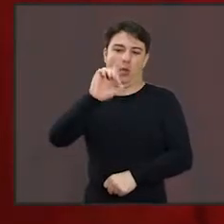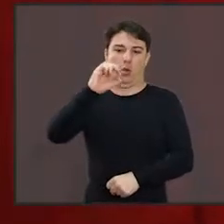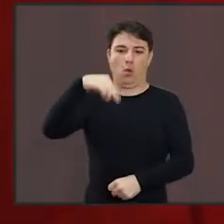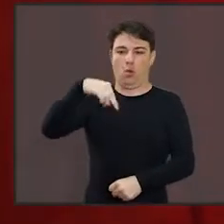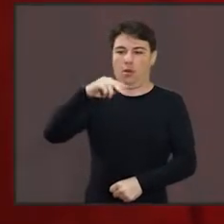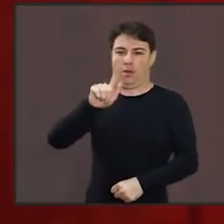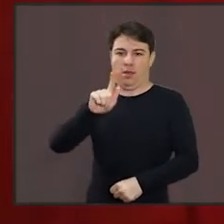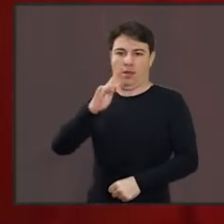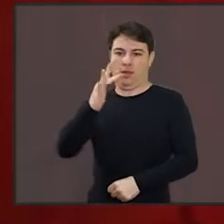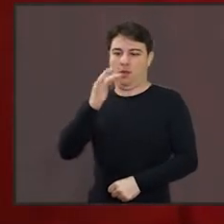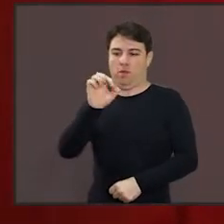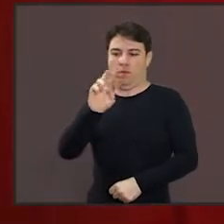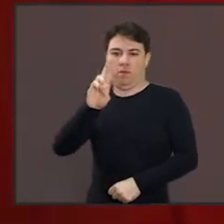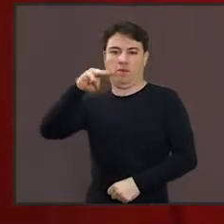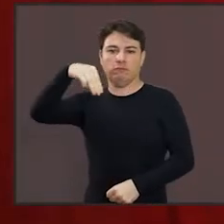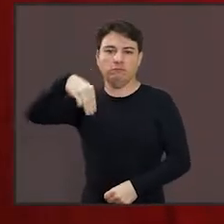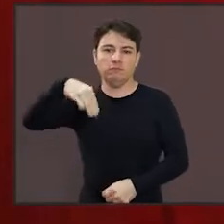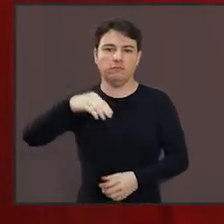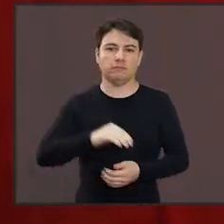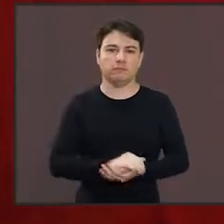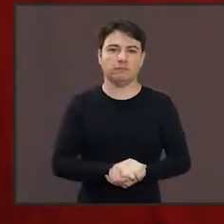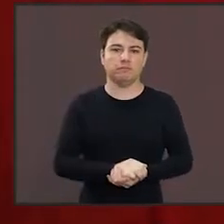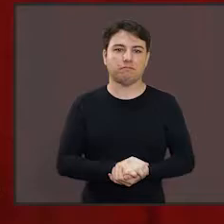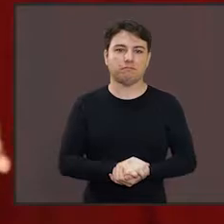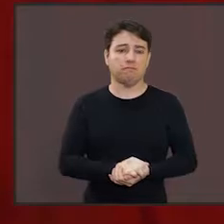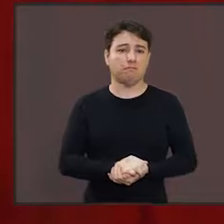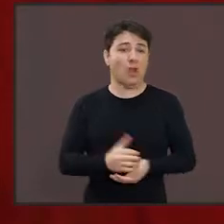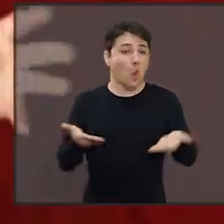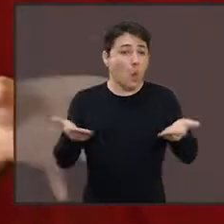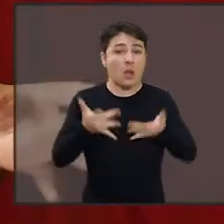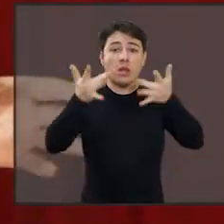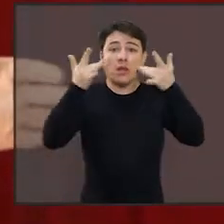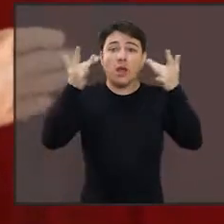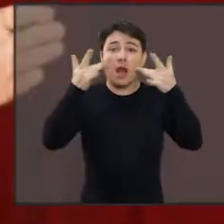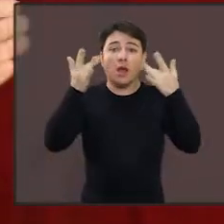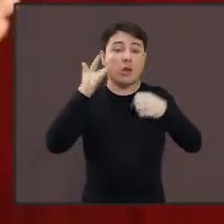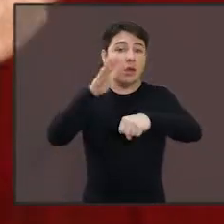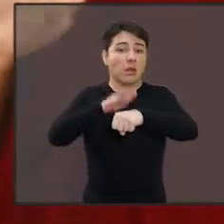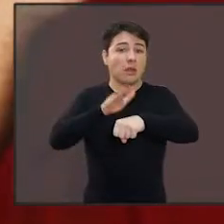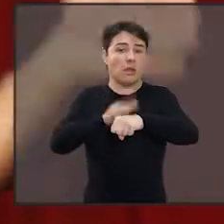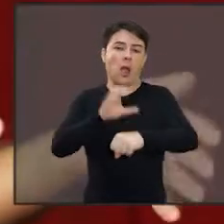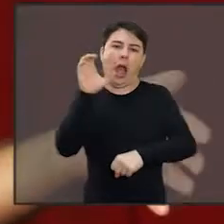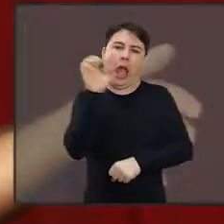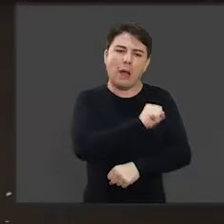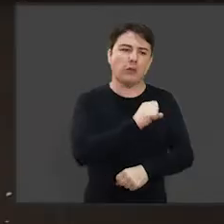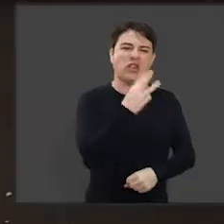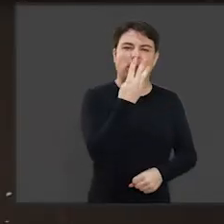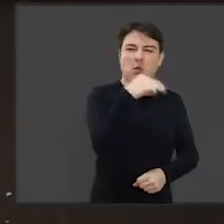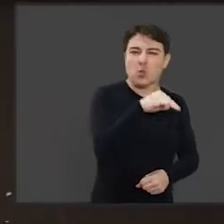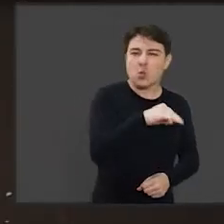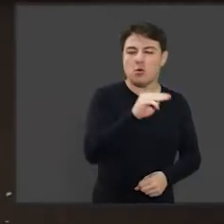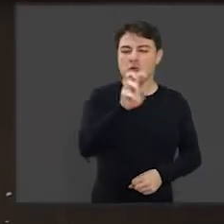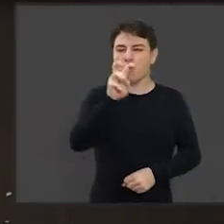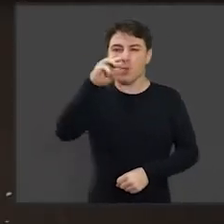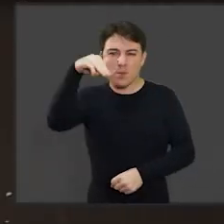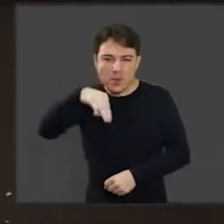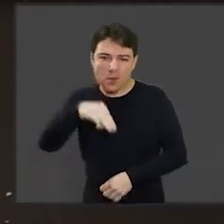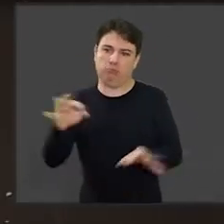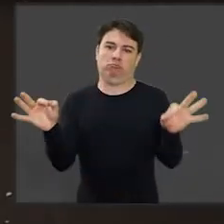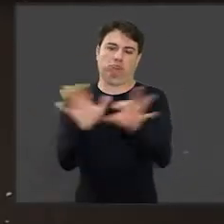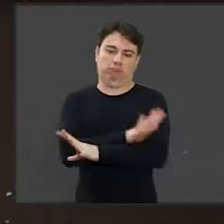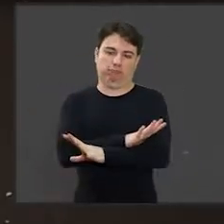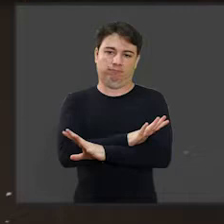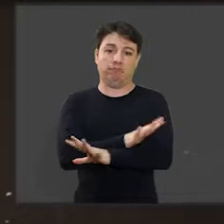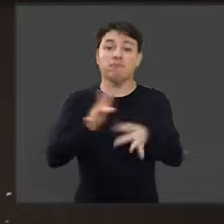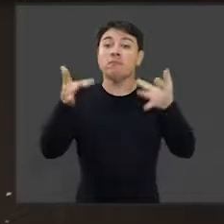de pensar a improvisação que a gente chama de long form. Essa improvisação de jogos, ela é de formato curto, as cenas são sempre curtas,